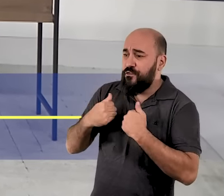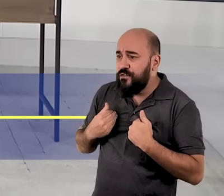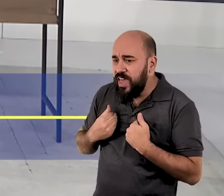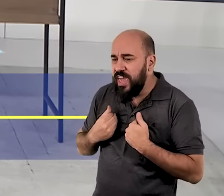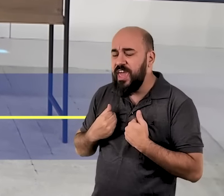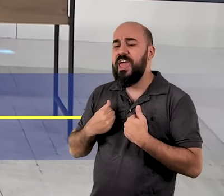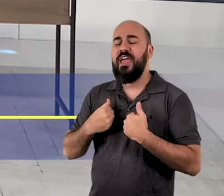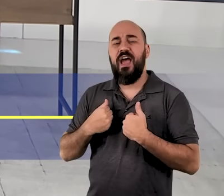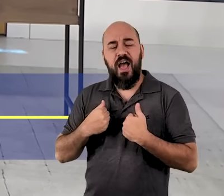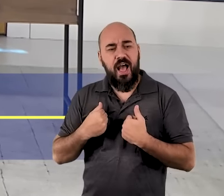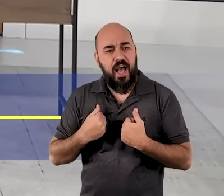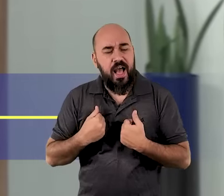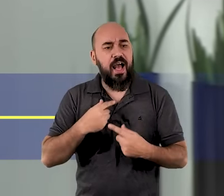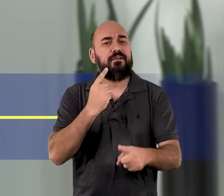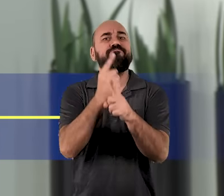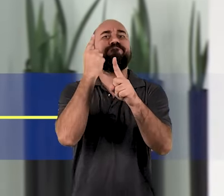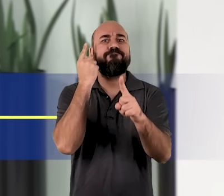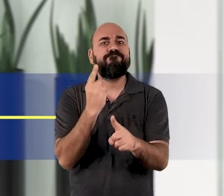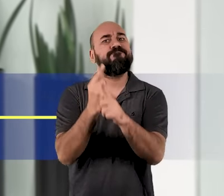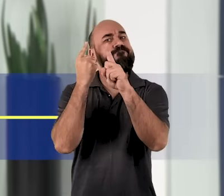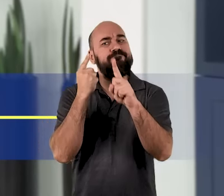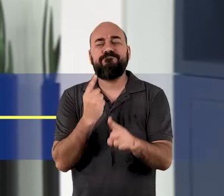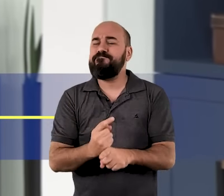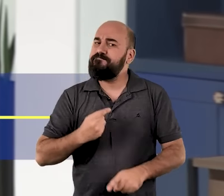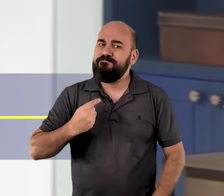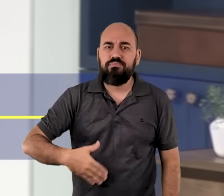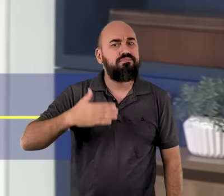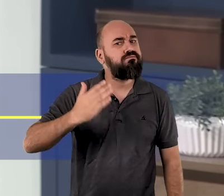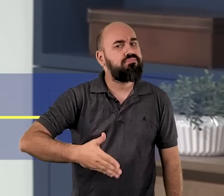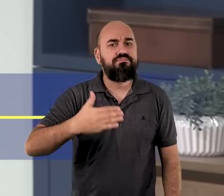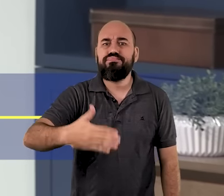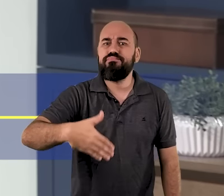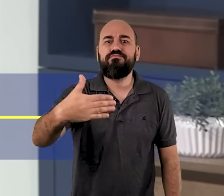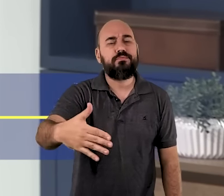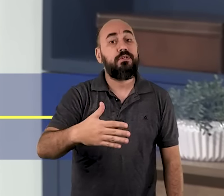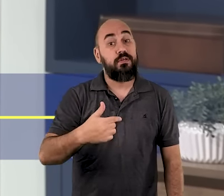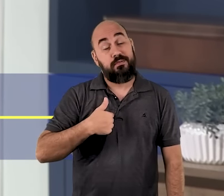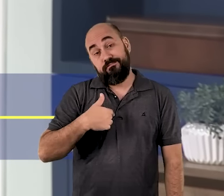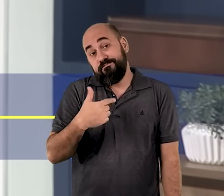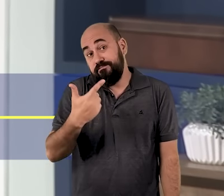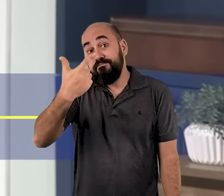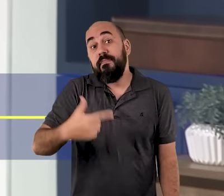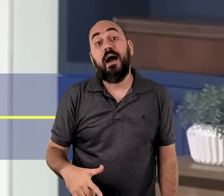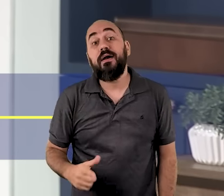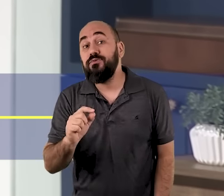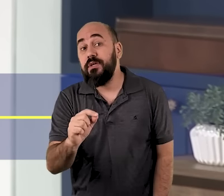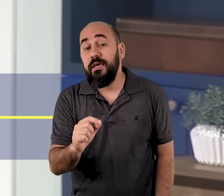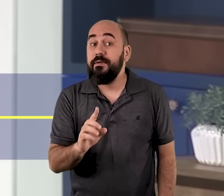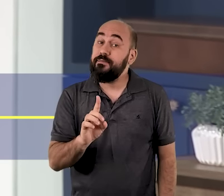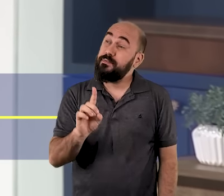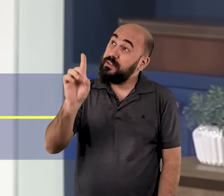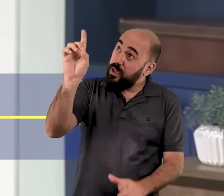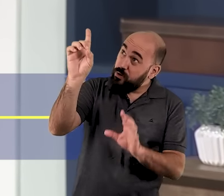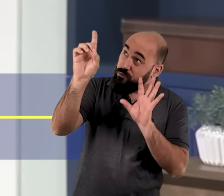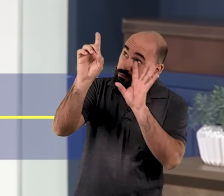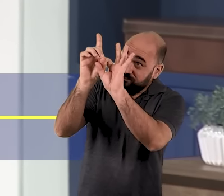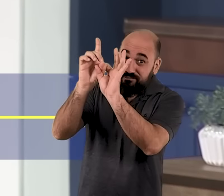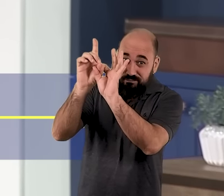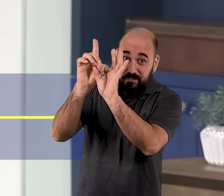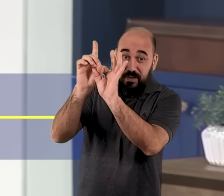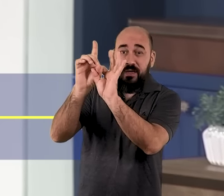a razão da vida. E mais que isso, quando você está ligado a Deus, você olha para o futuro sem